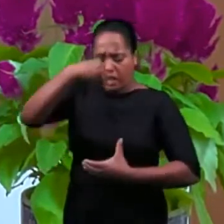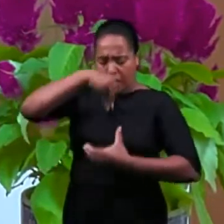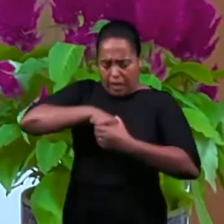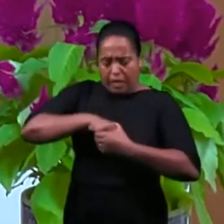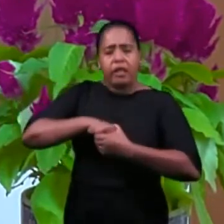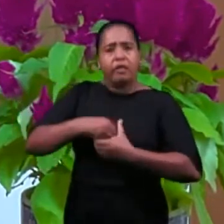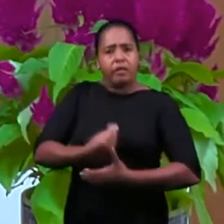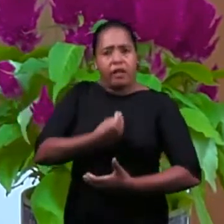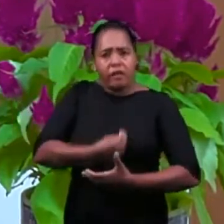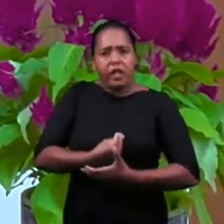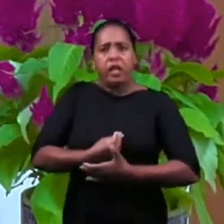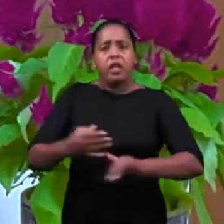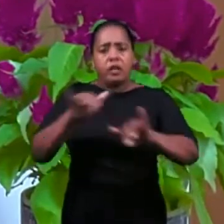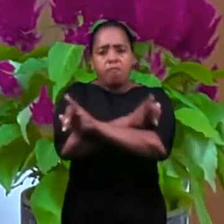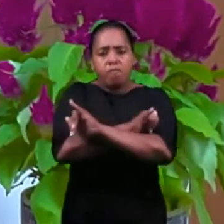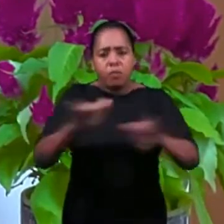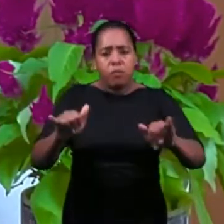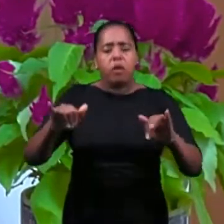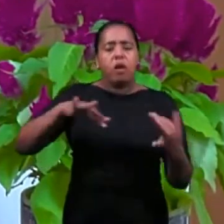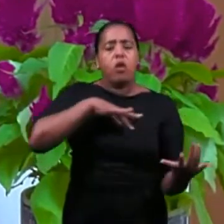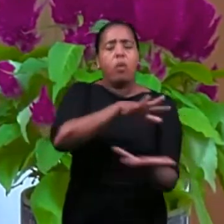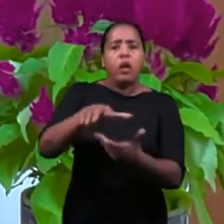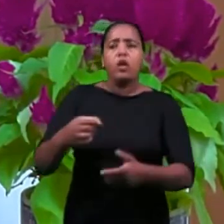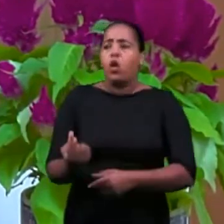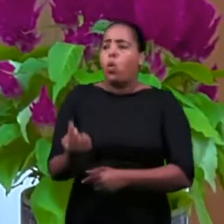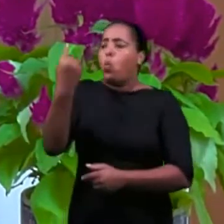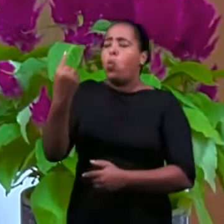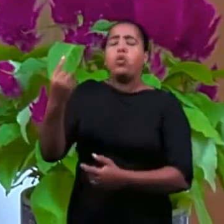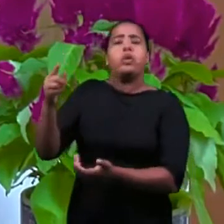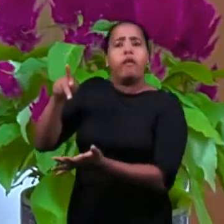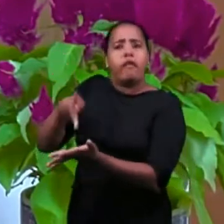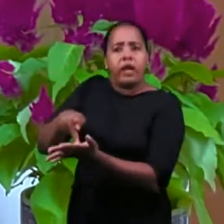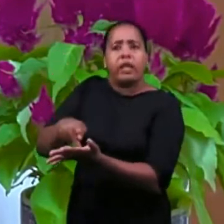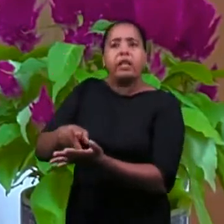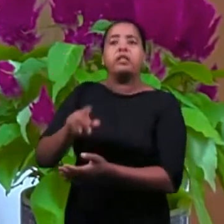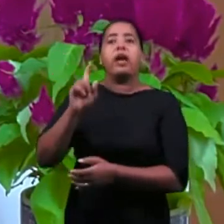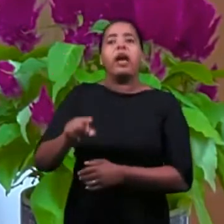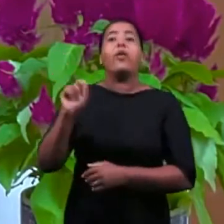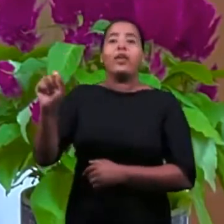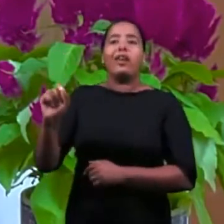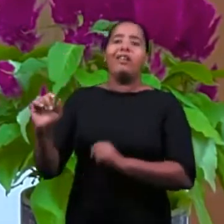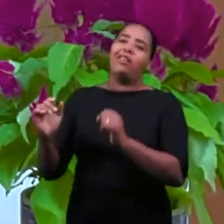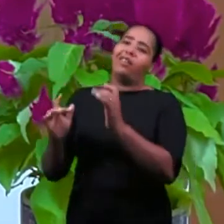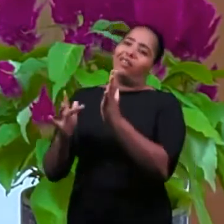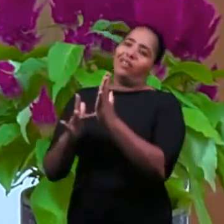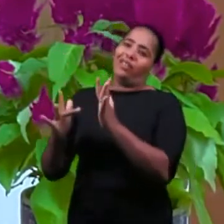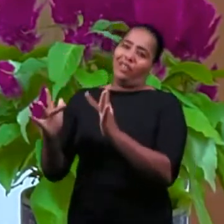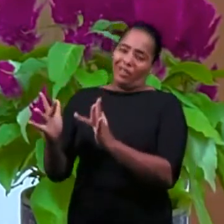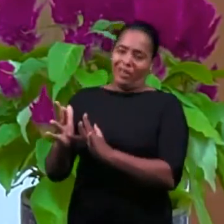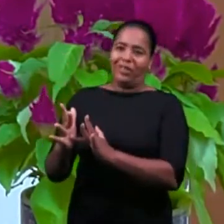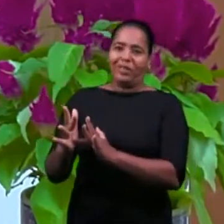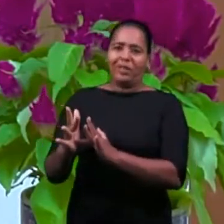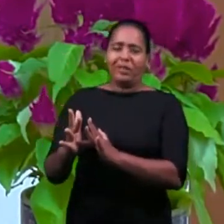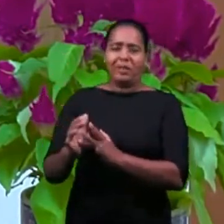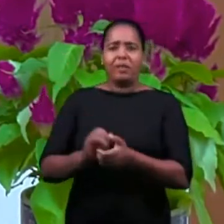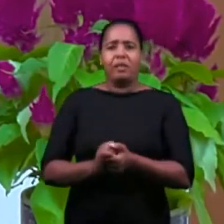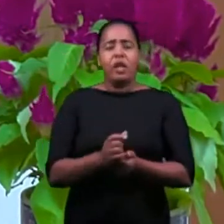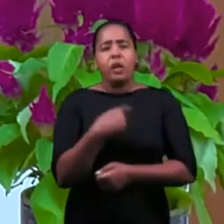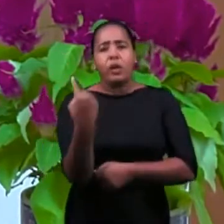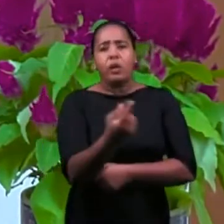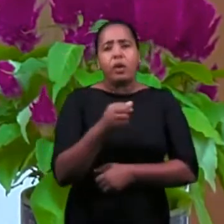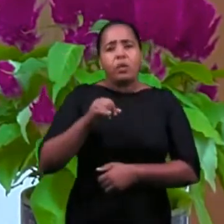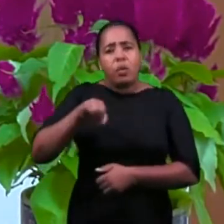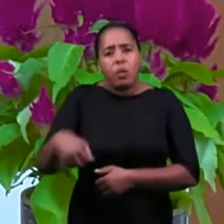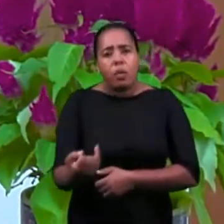proclamando ao mundo isto, e que só existe uma verdade, que é a do Senhor Jesus. Que grande oportunidade que nós temos,